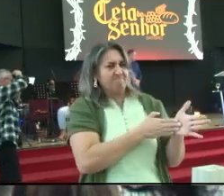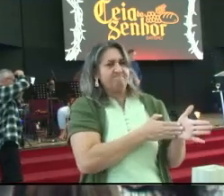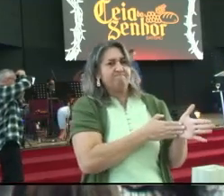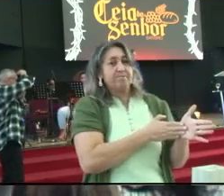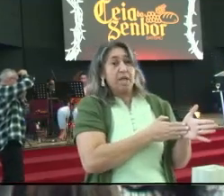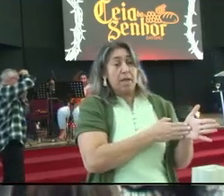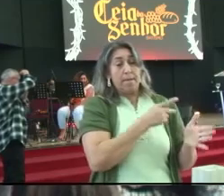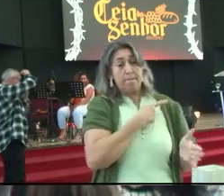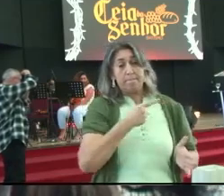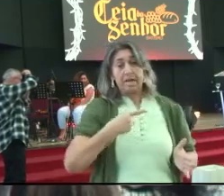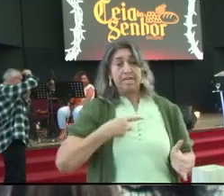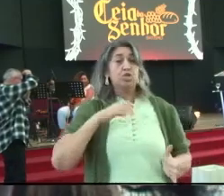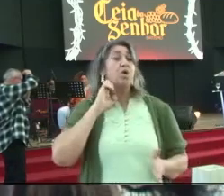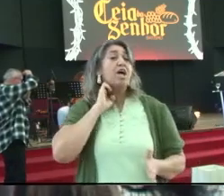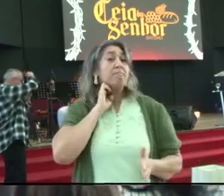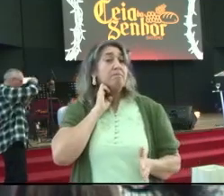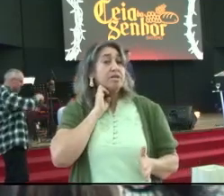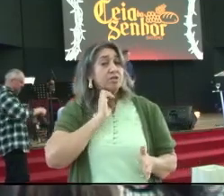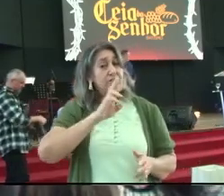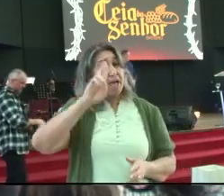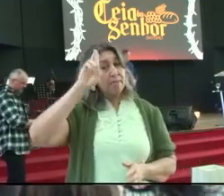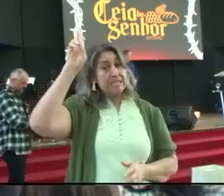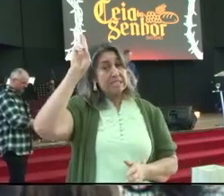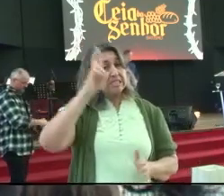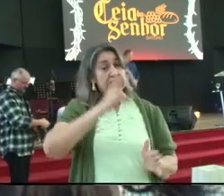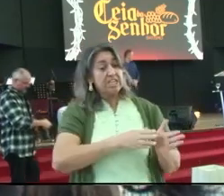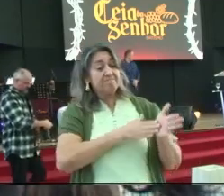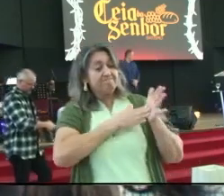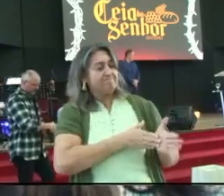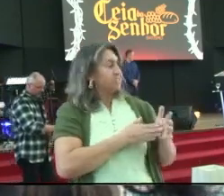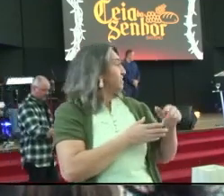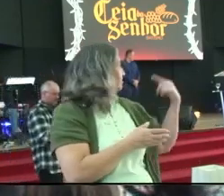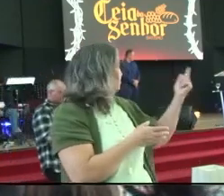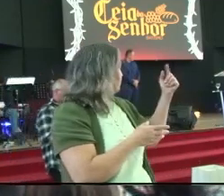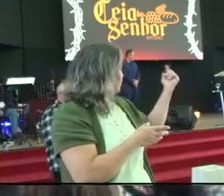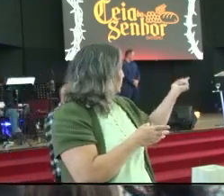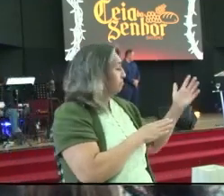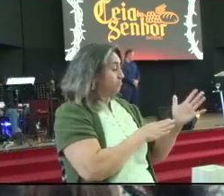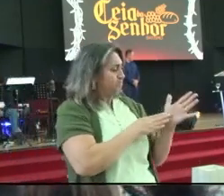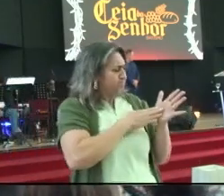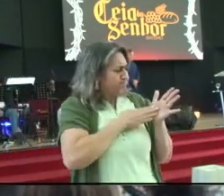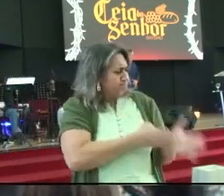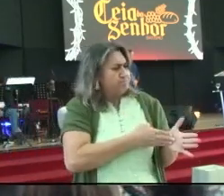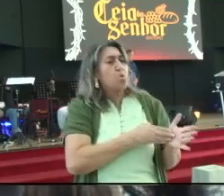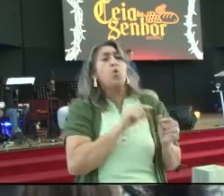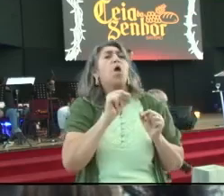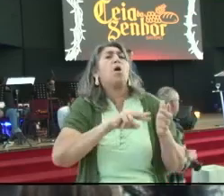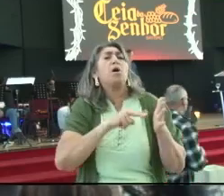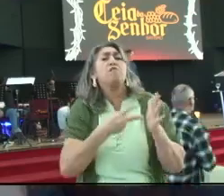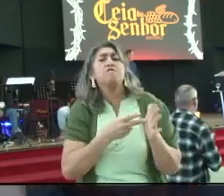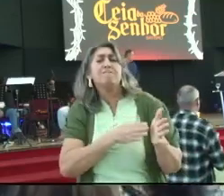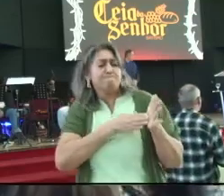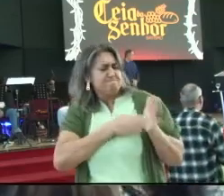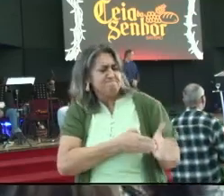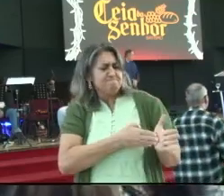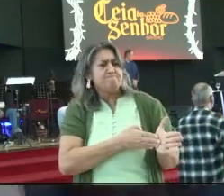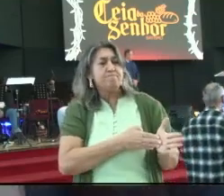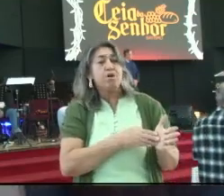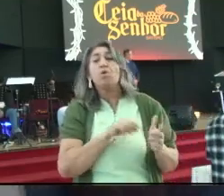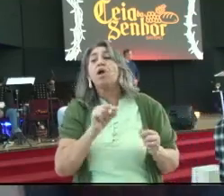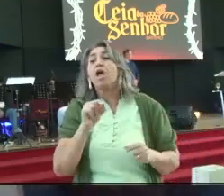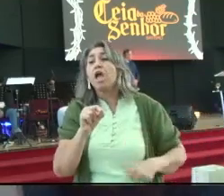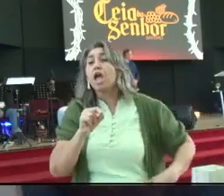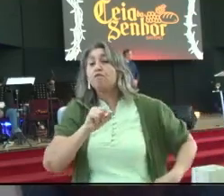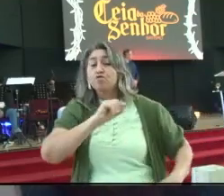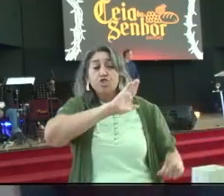Pastor Emerson está representando a fidelidade. O que é fidelidade, irmão?